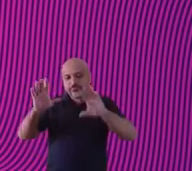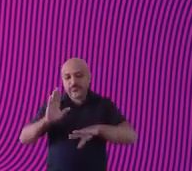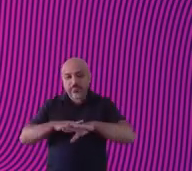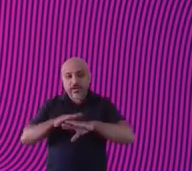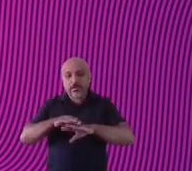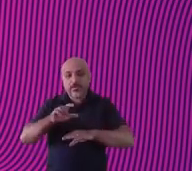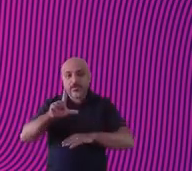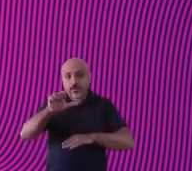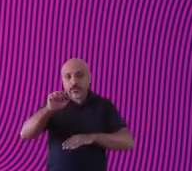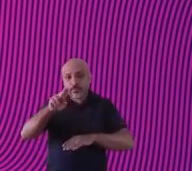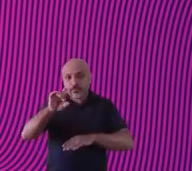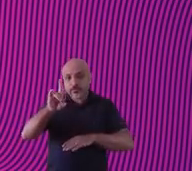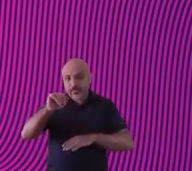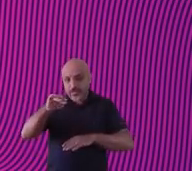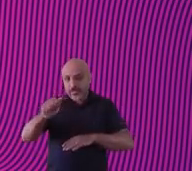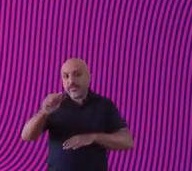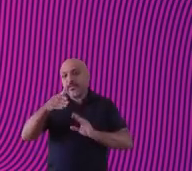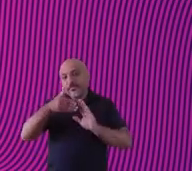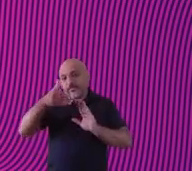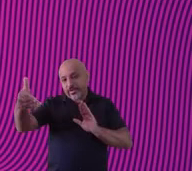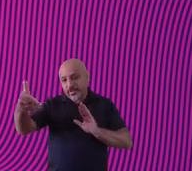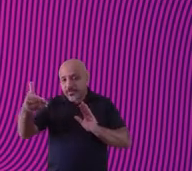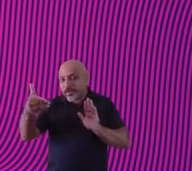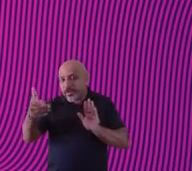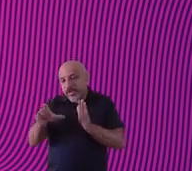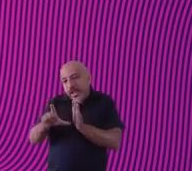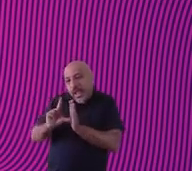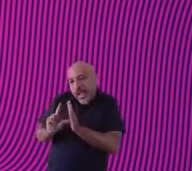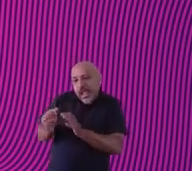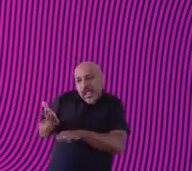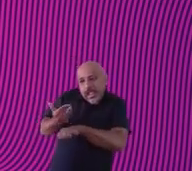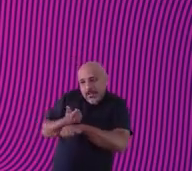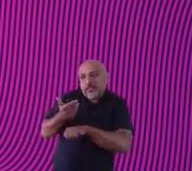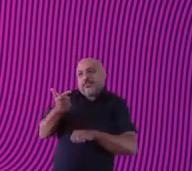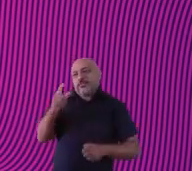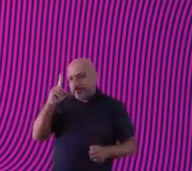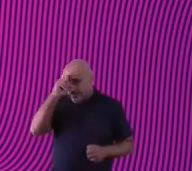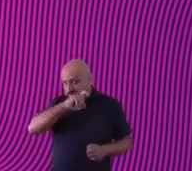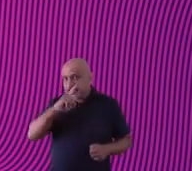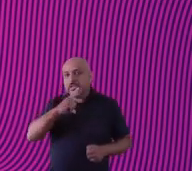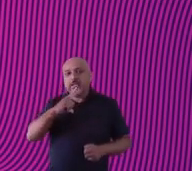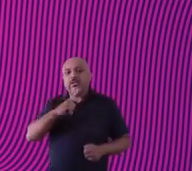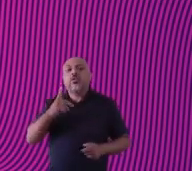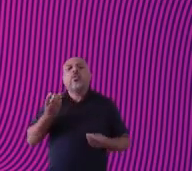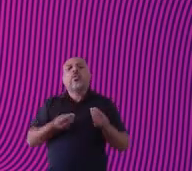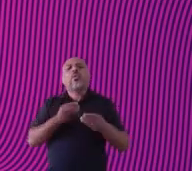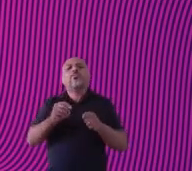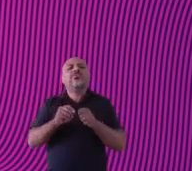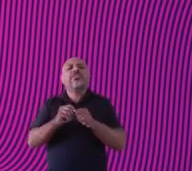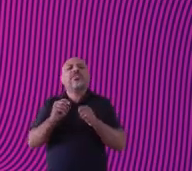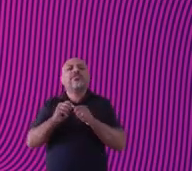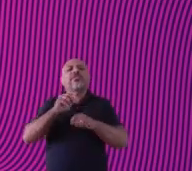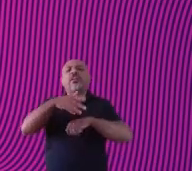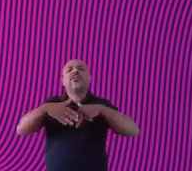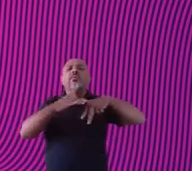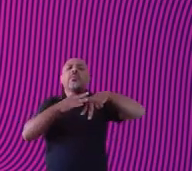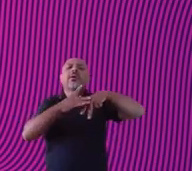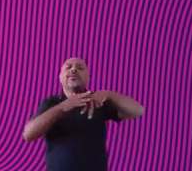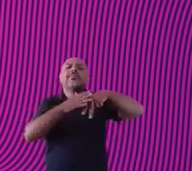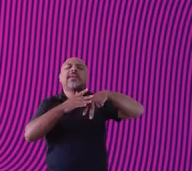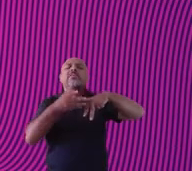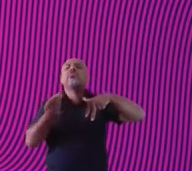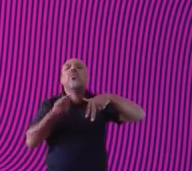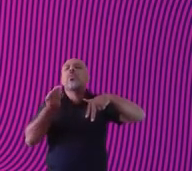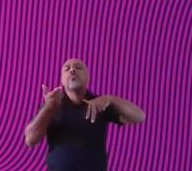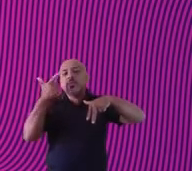para linhas mais precoce eu discordar de Talvez de mobilização Como que você tem feito com esse paciente onde você obviamente